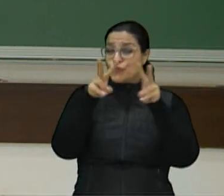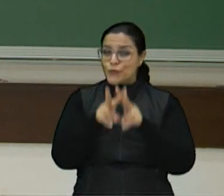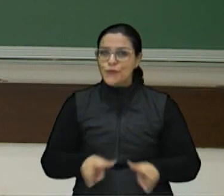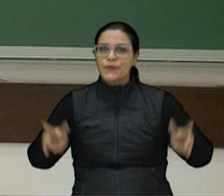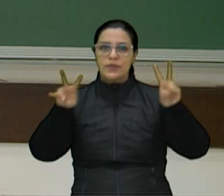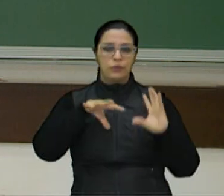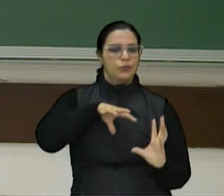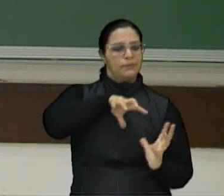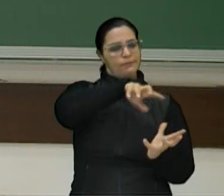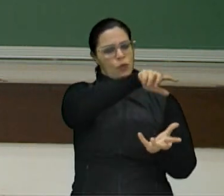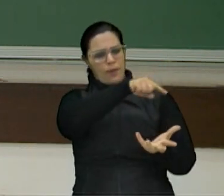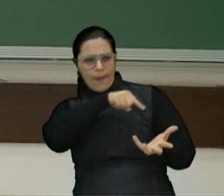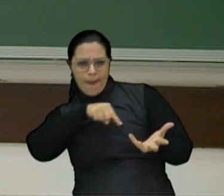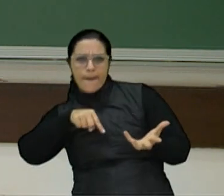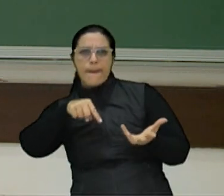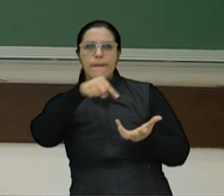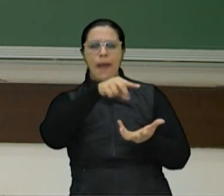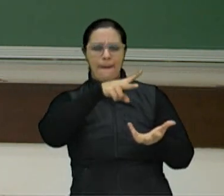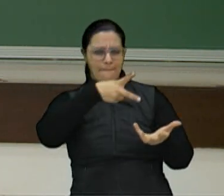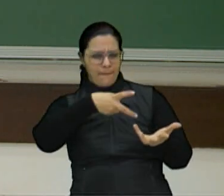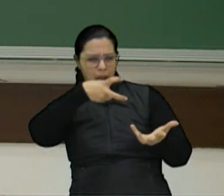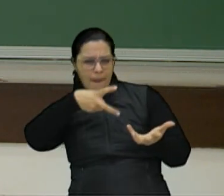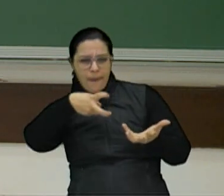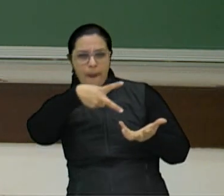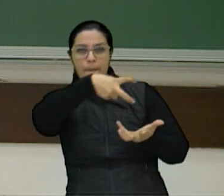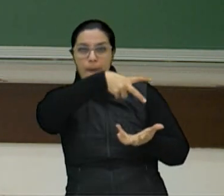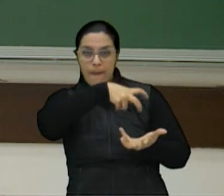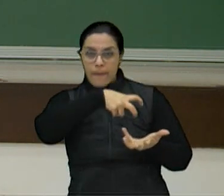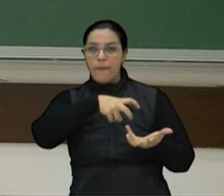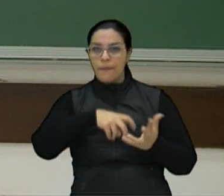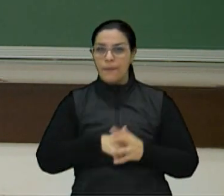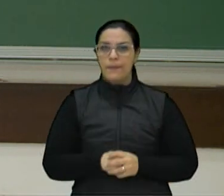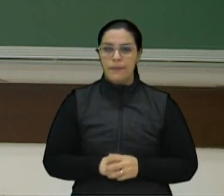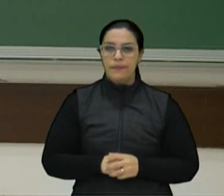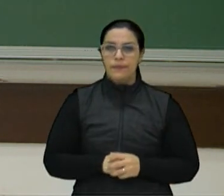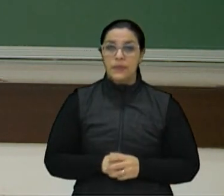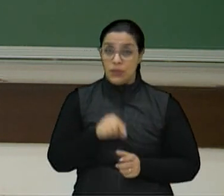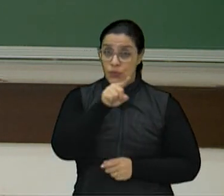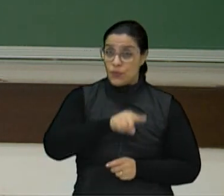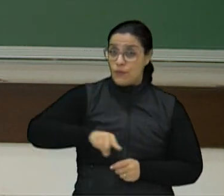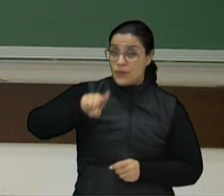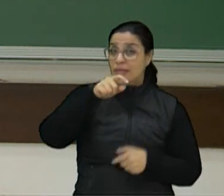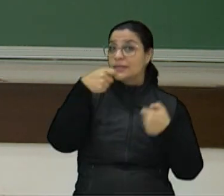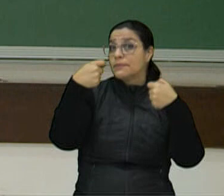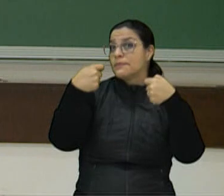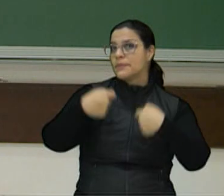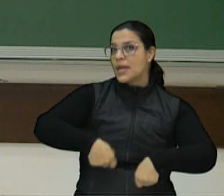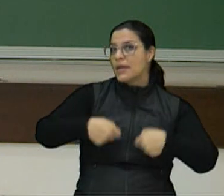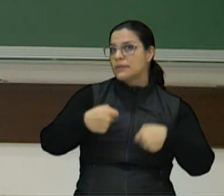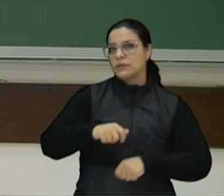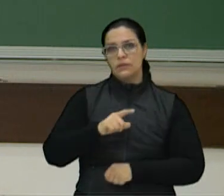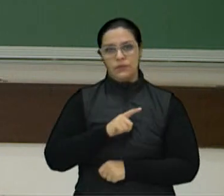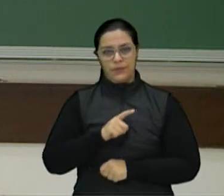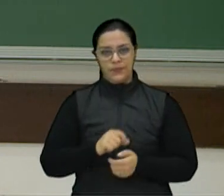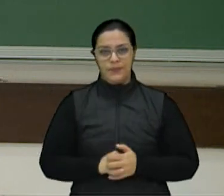de mundo, de leitura de mundo que vocês devem